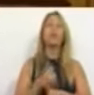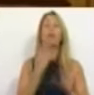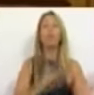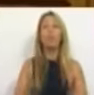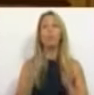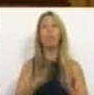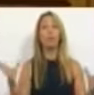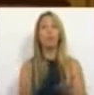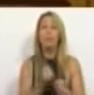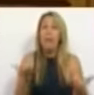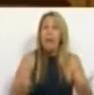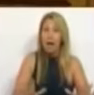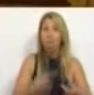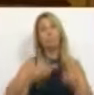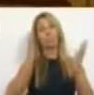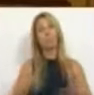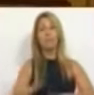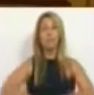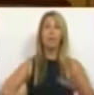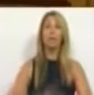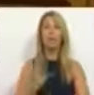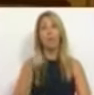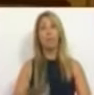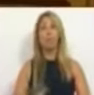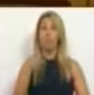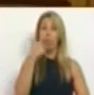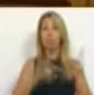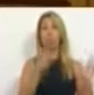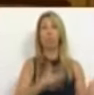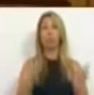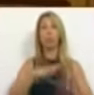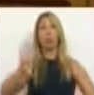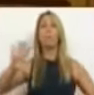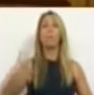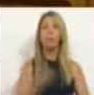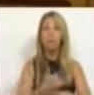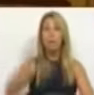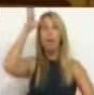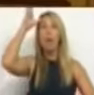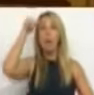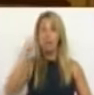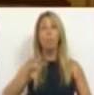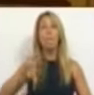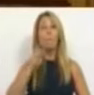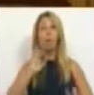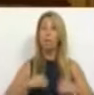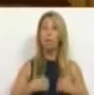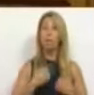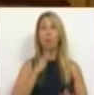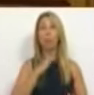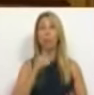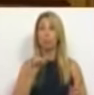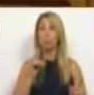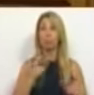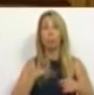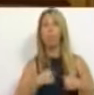ser feito para bem dos produtores e do país. O setor leiteiro é daqueles em que o país é autossuficiente e pode aumentar